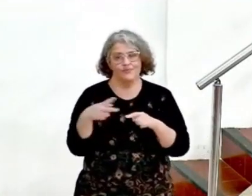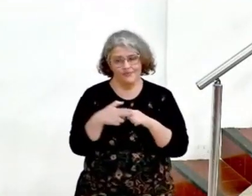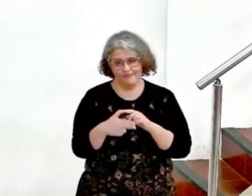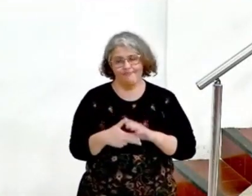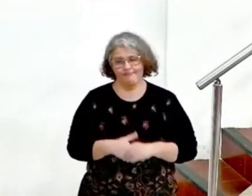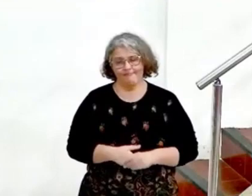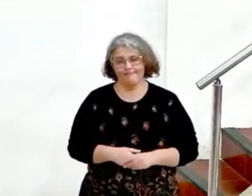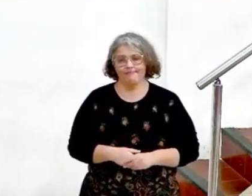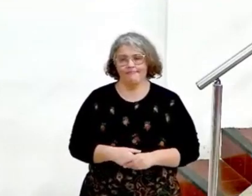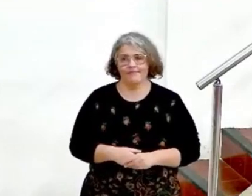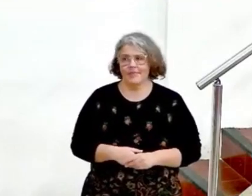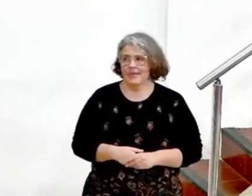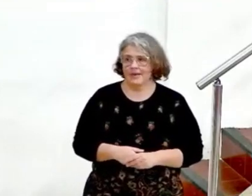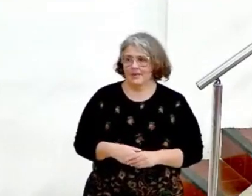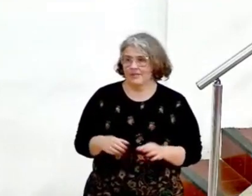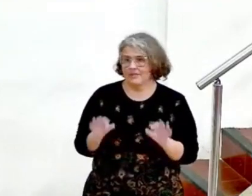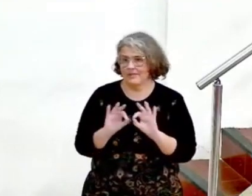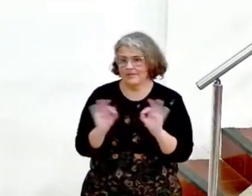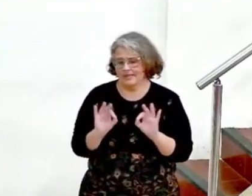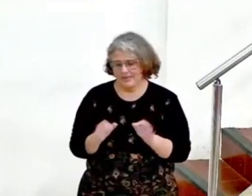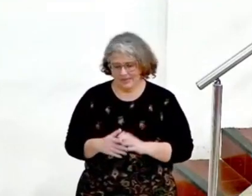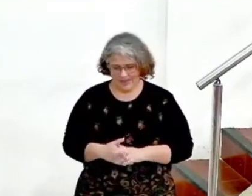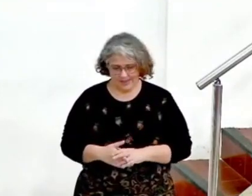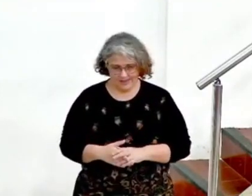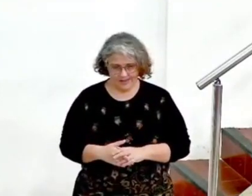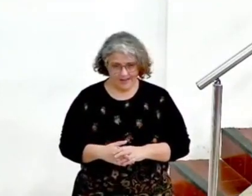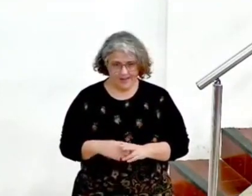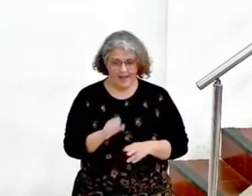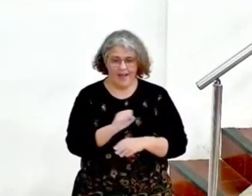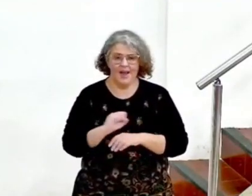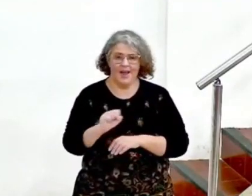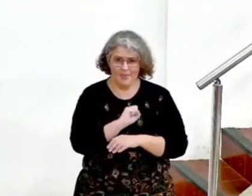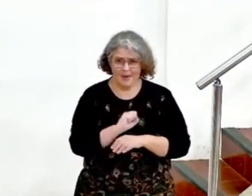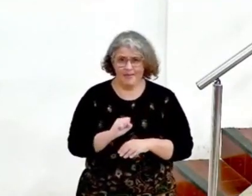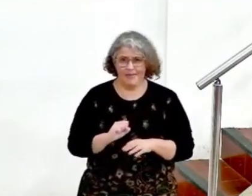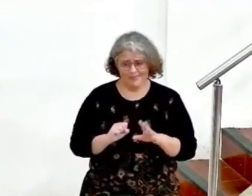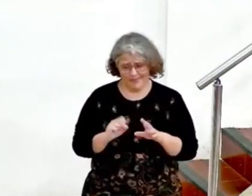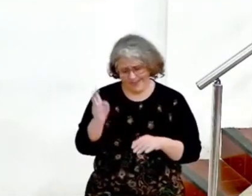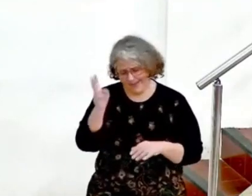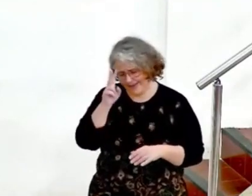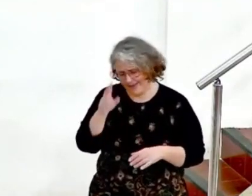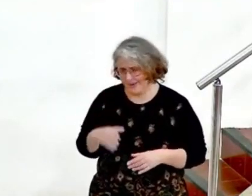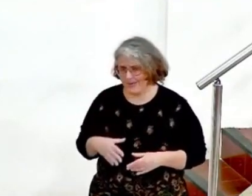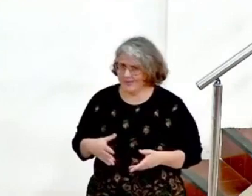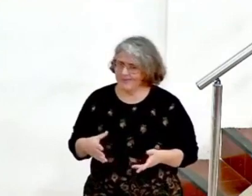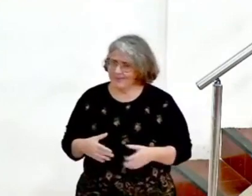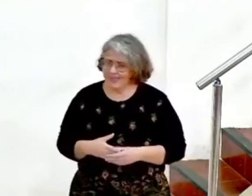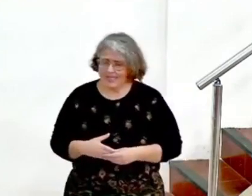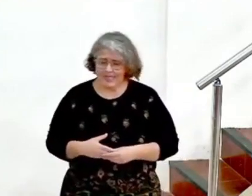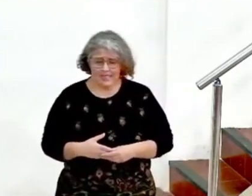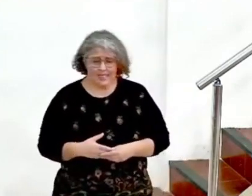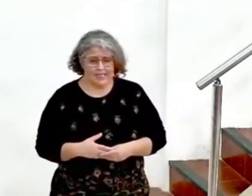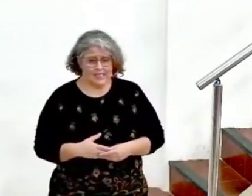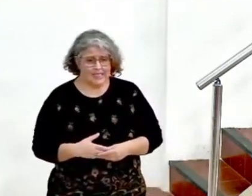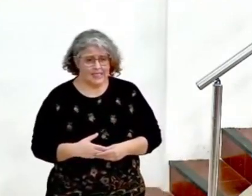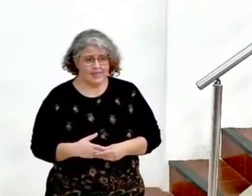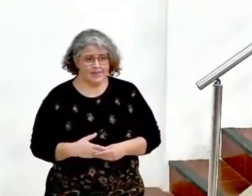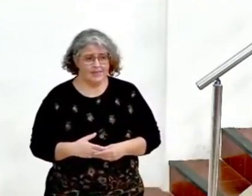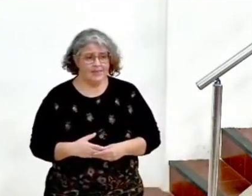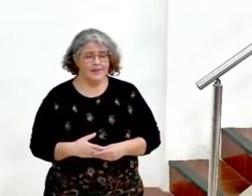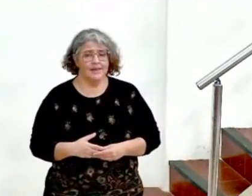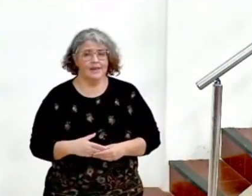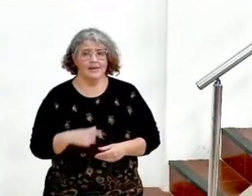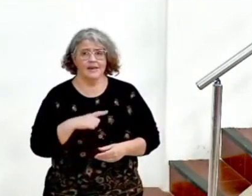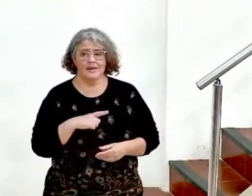Abraão. Imagine você pegar a sua criança, a tão esperada criança, depois de tanto tempo, e receber nos seus braços,